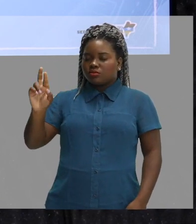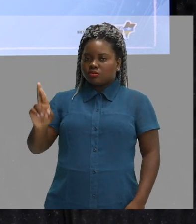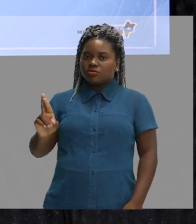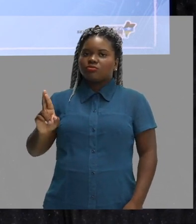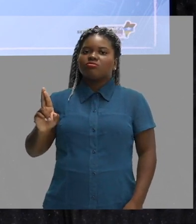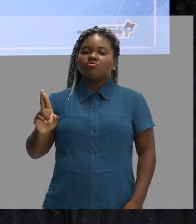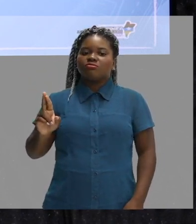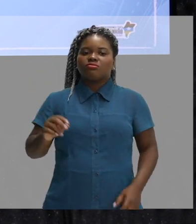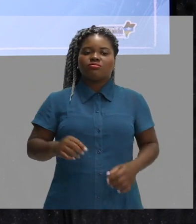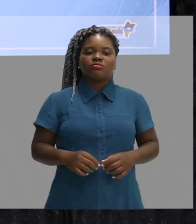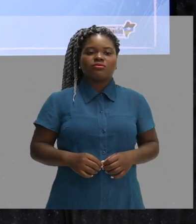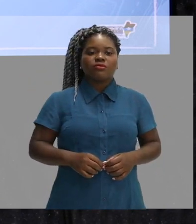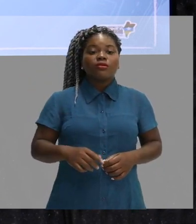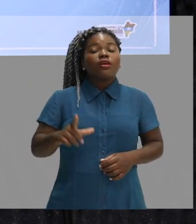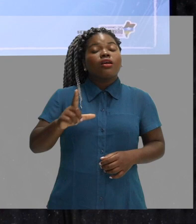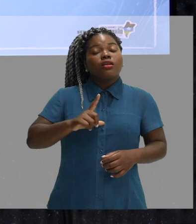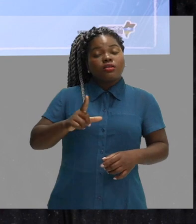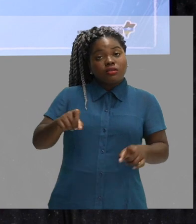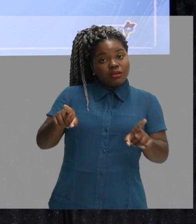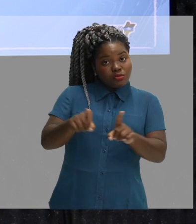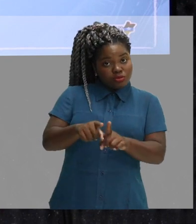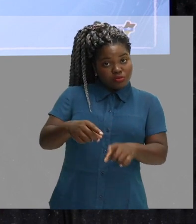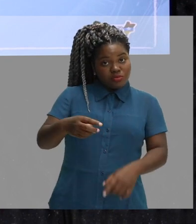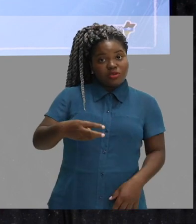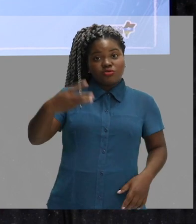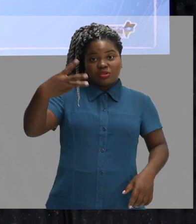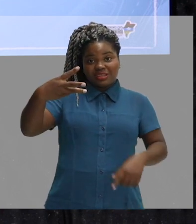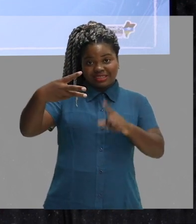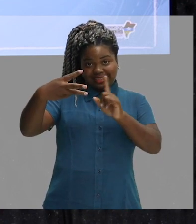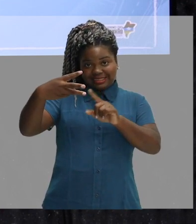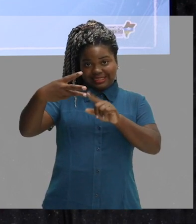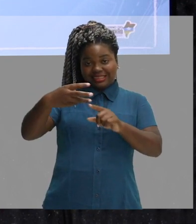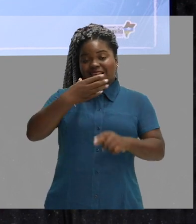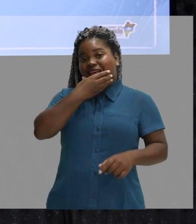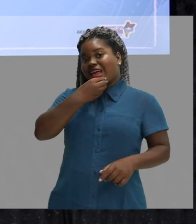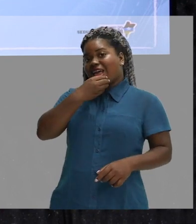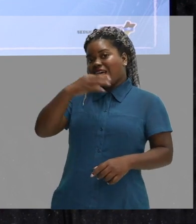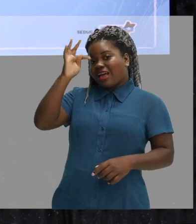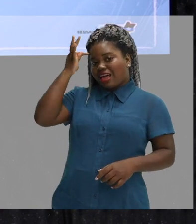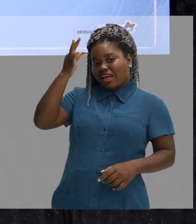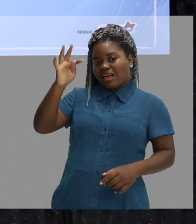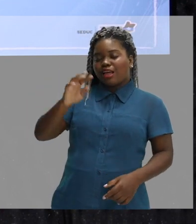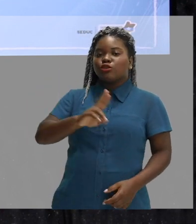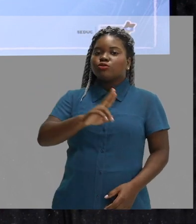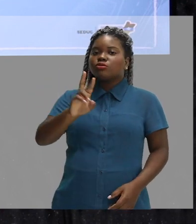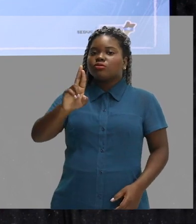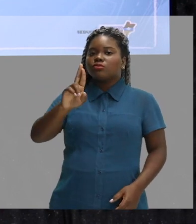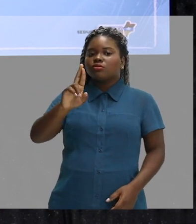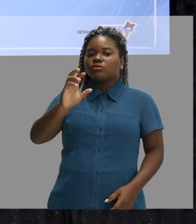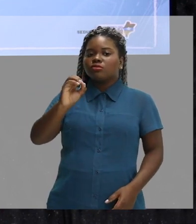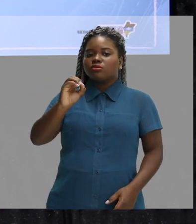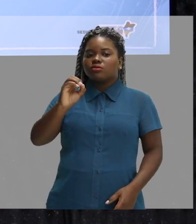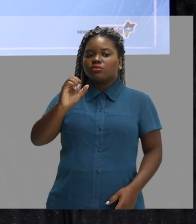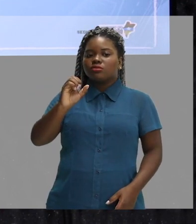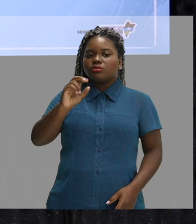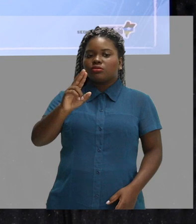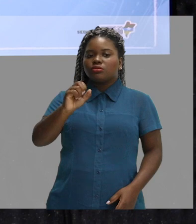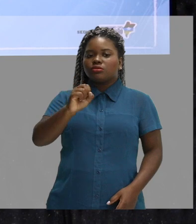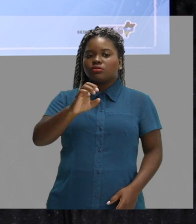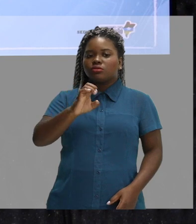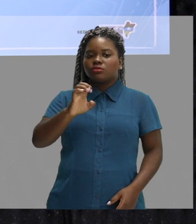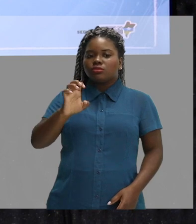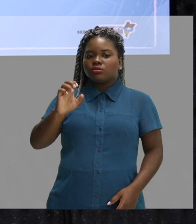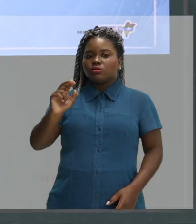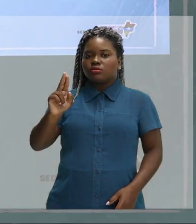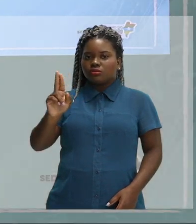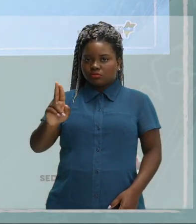Estado. Caminhamos então para o terceiro teórico, o Rousseau, que vai tratar da chamada democracia